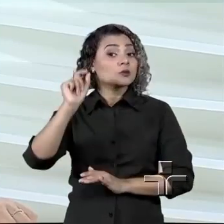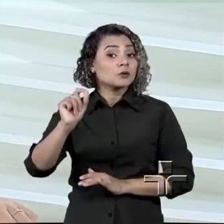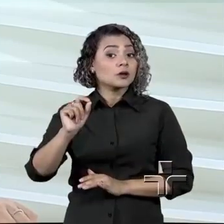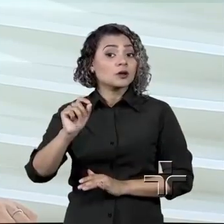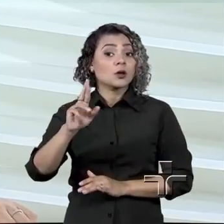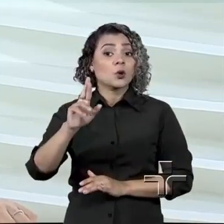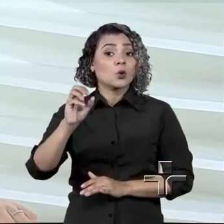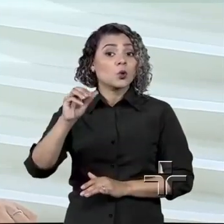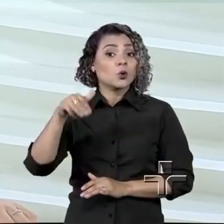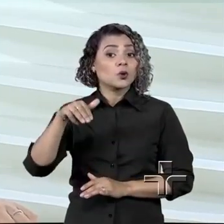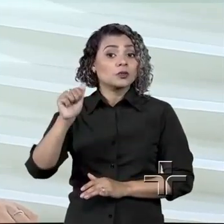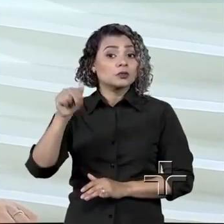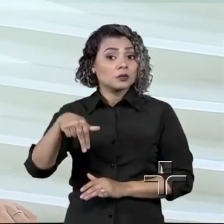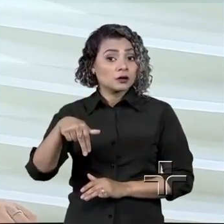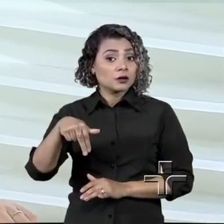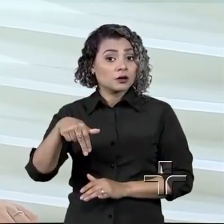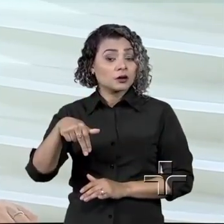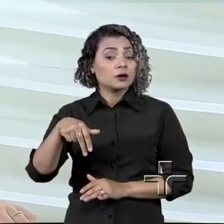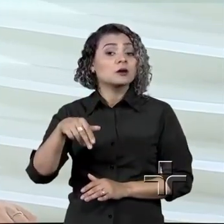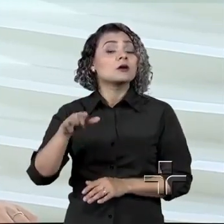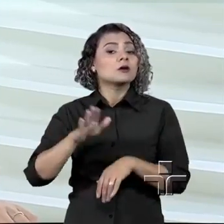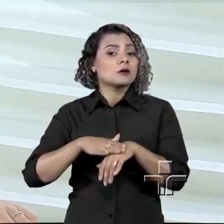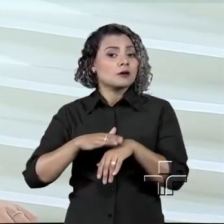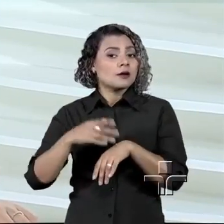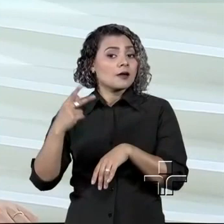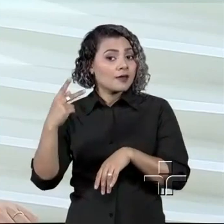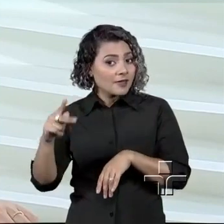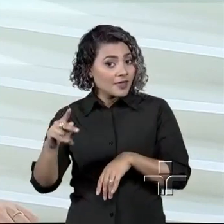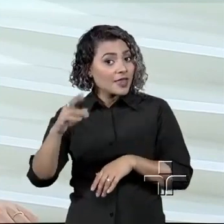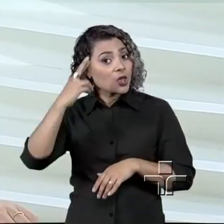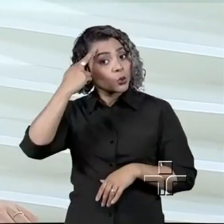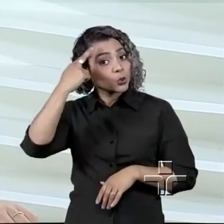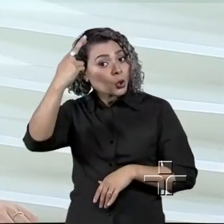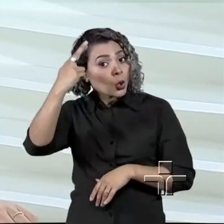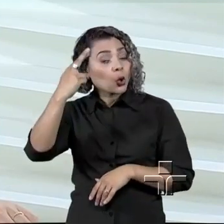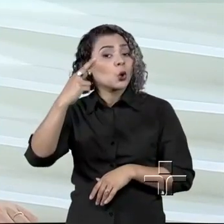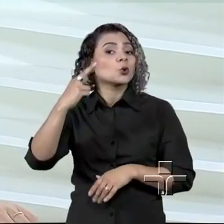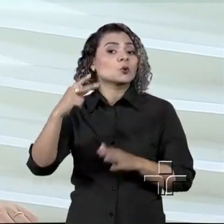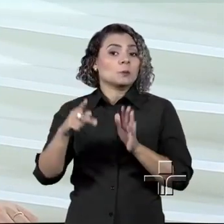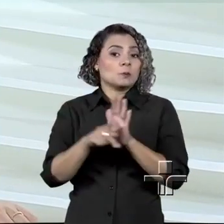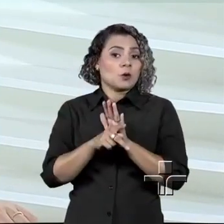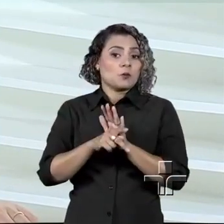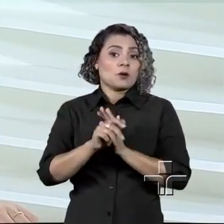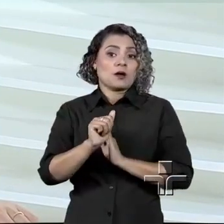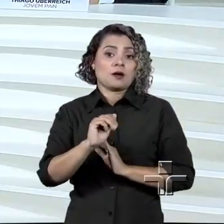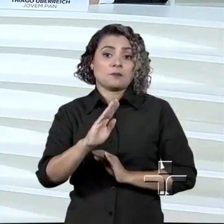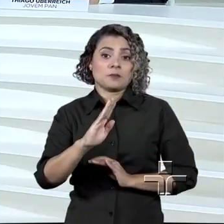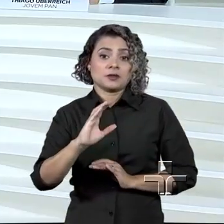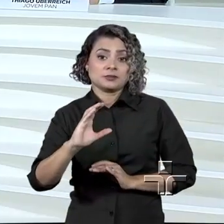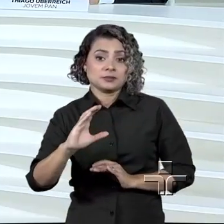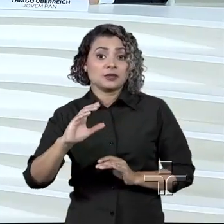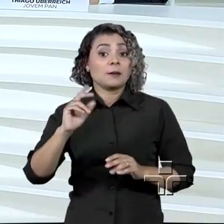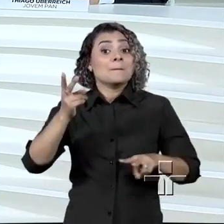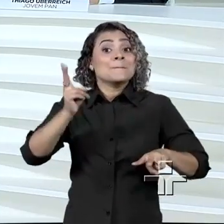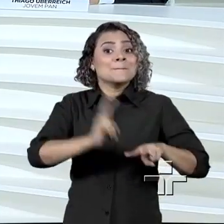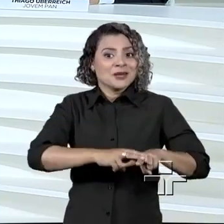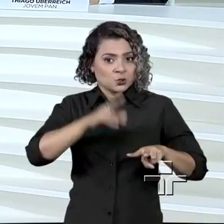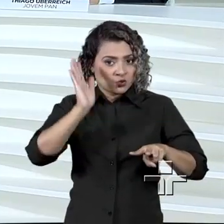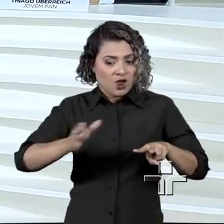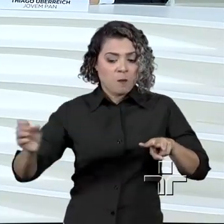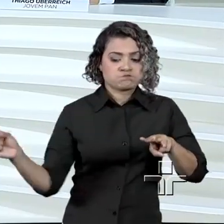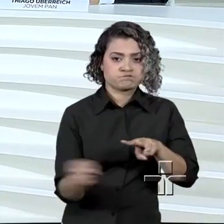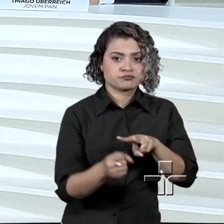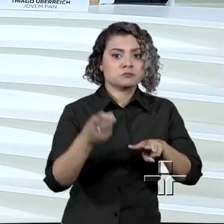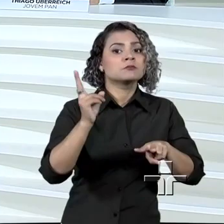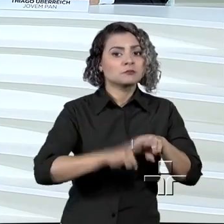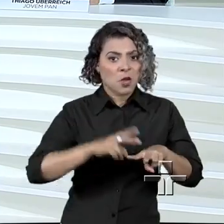Maria Pinto, que é o dono lá do Diário do Grande ABC, que está preso, e esse foi preso